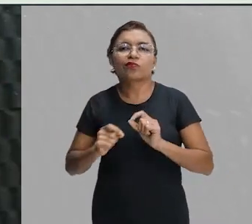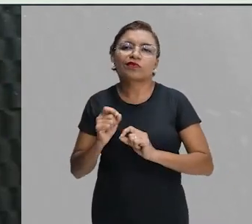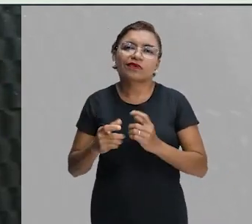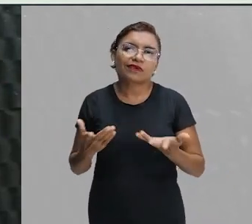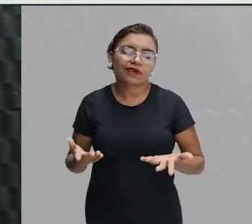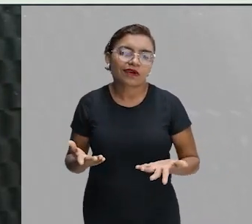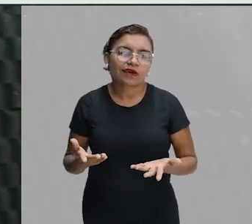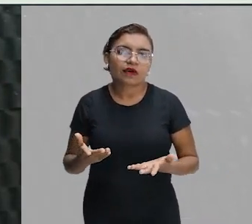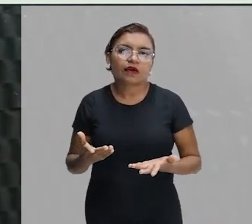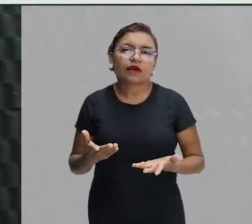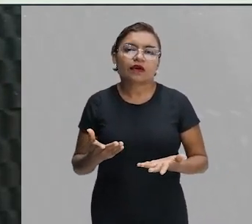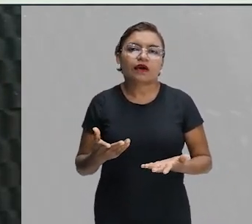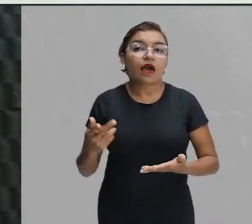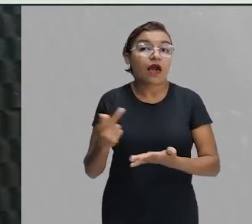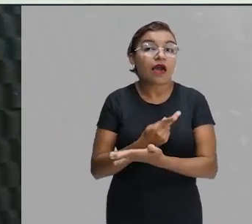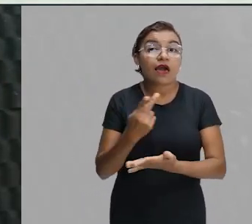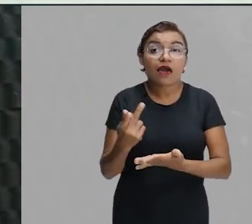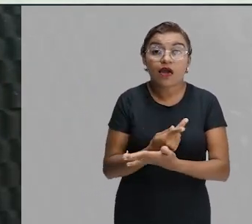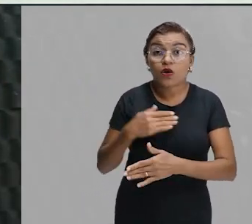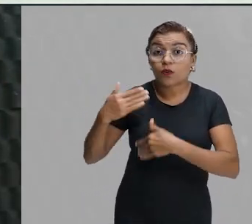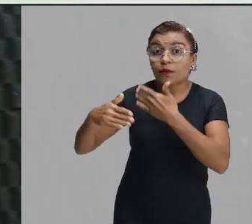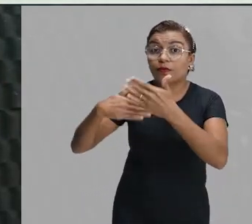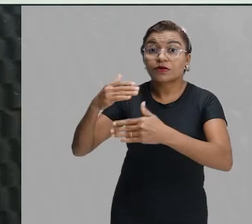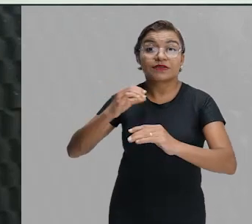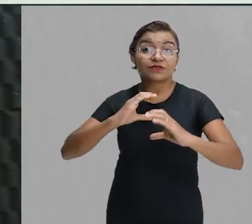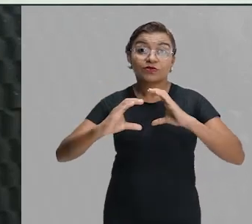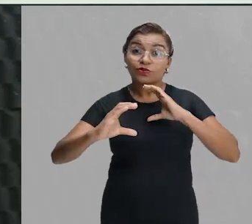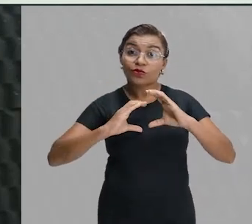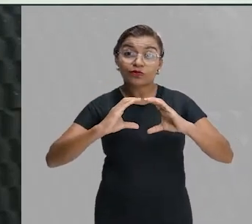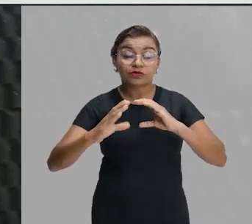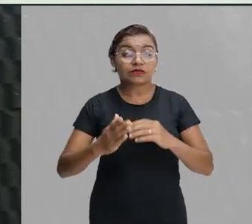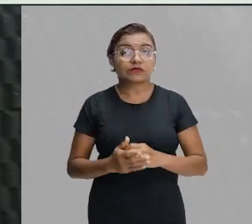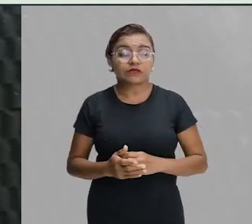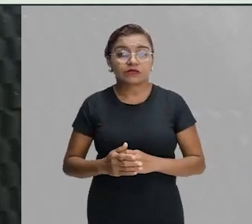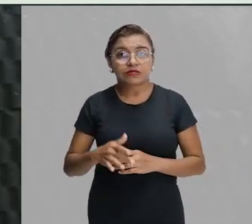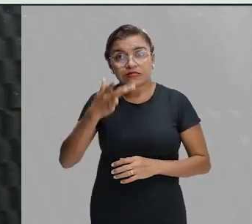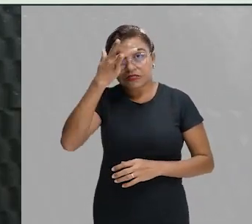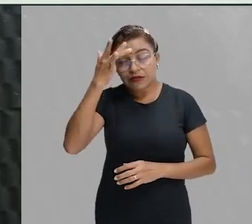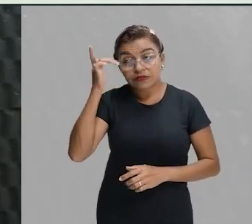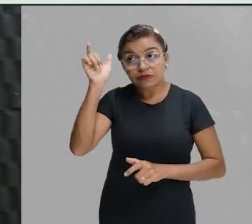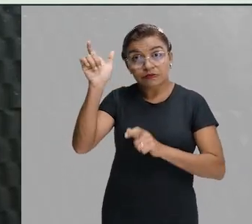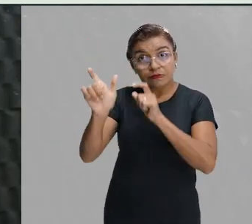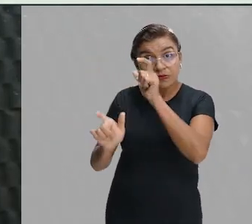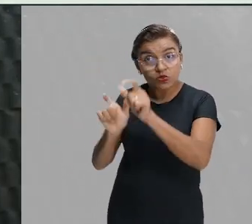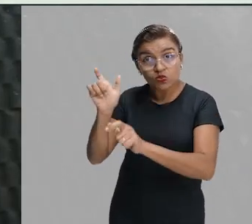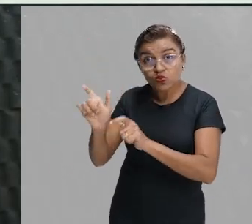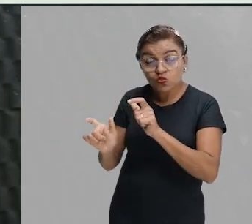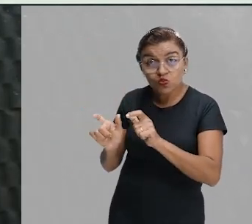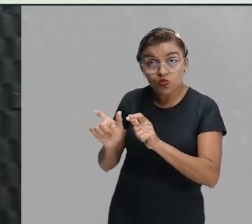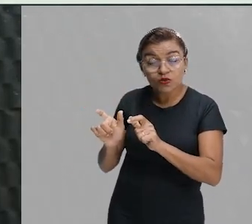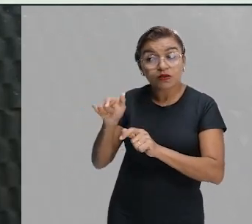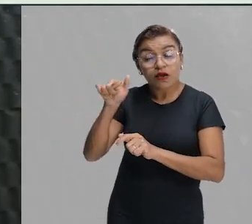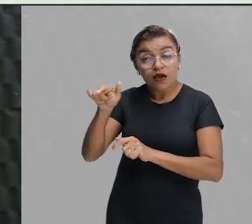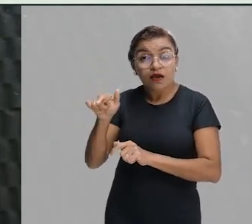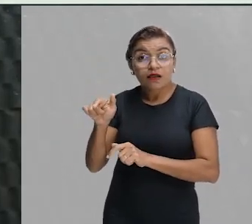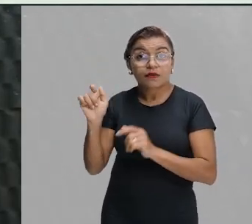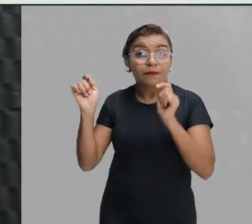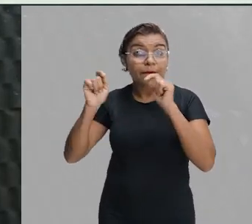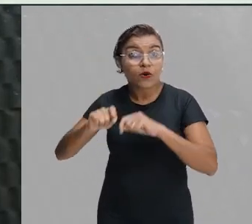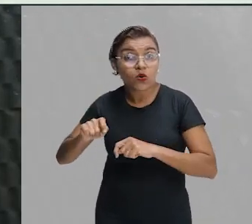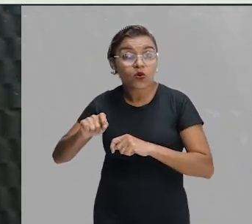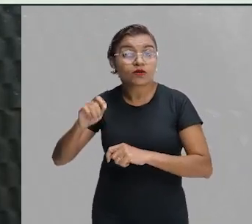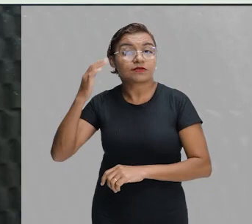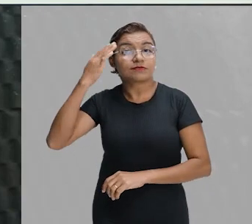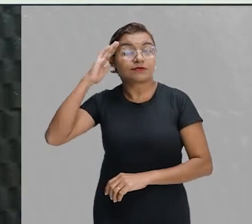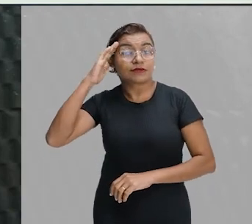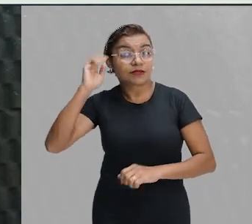até crime dentro do próprio processo comunicativo, do qual as pessoas elas poderão te entender melhor, ler o teu texto